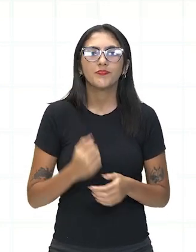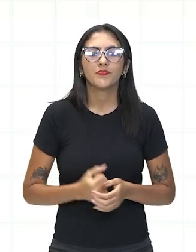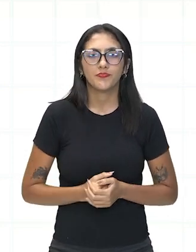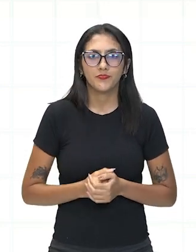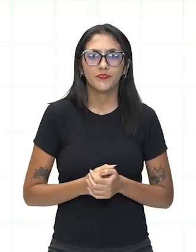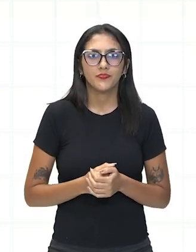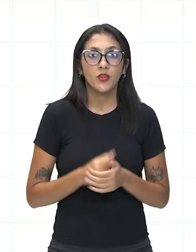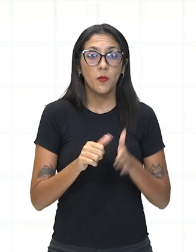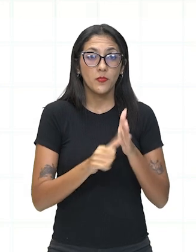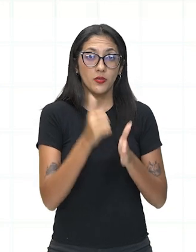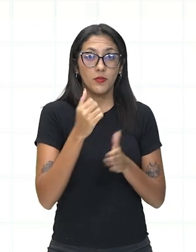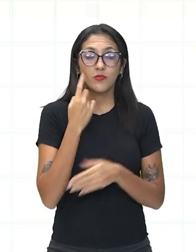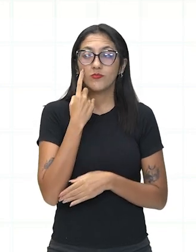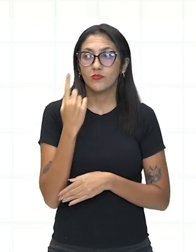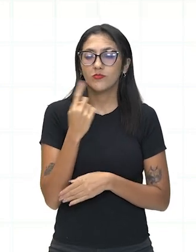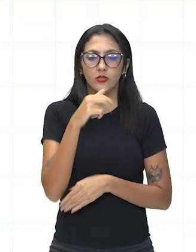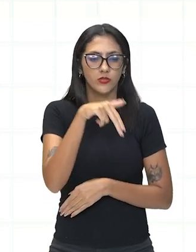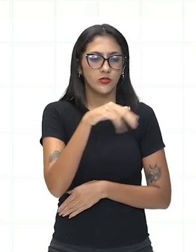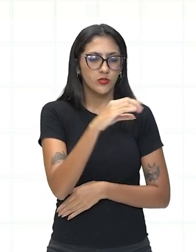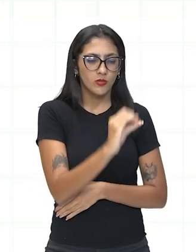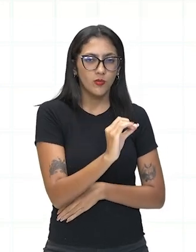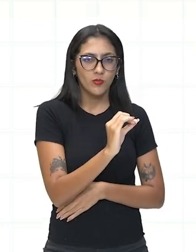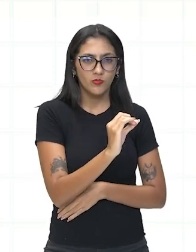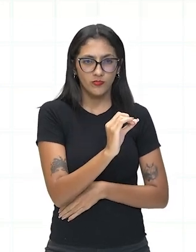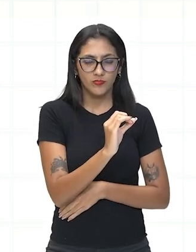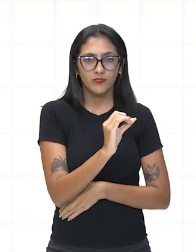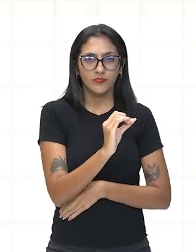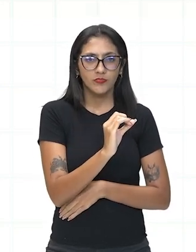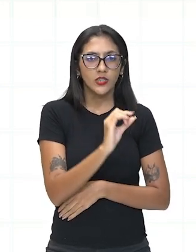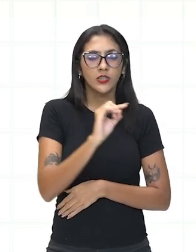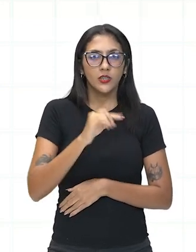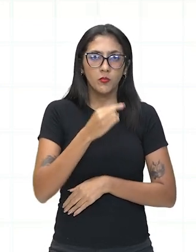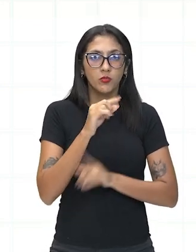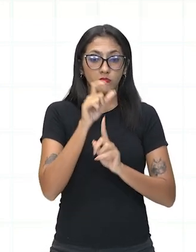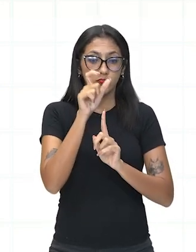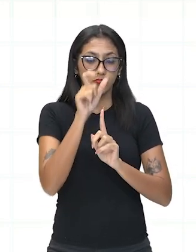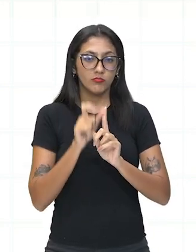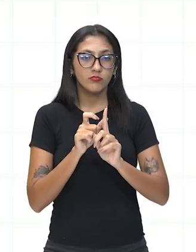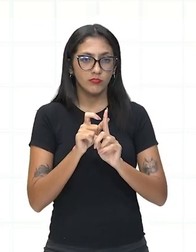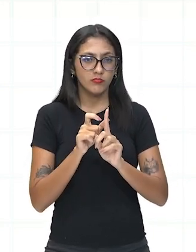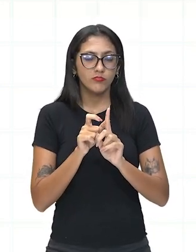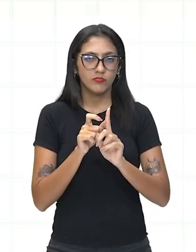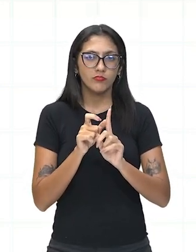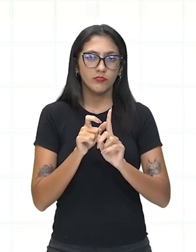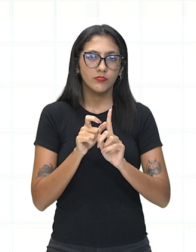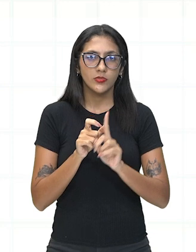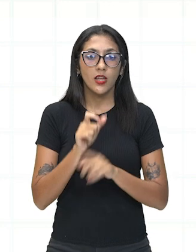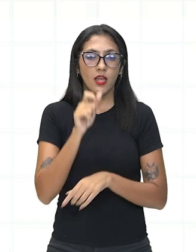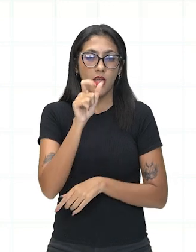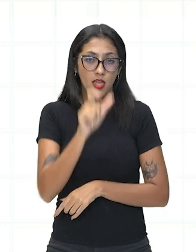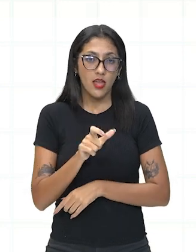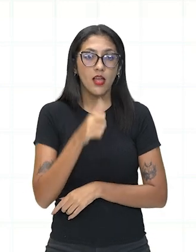no, certo? Depois é quem? O sujeito, que é ela, ó. She, ok? Então, vem para cá o